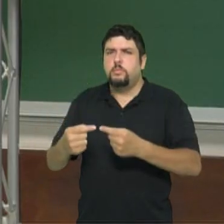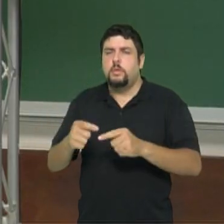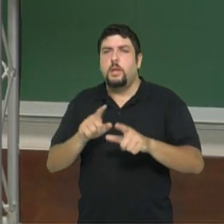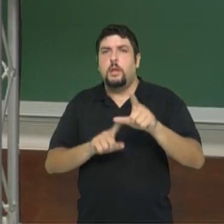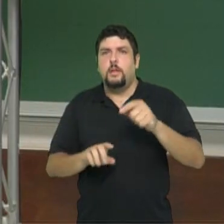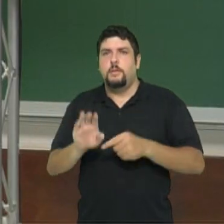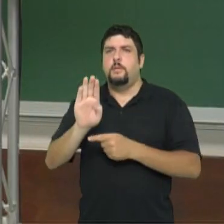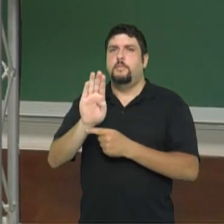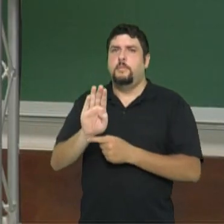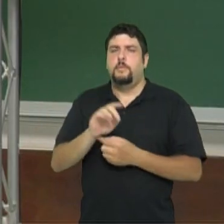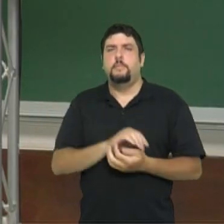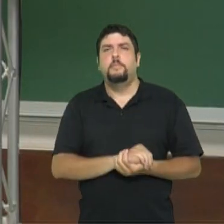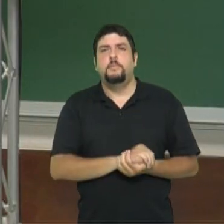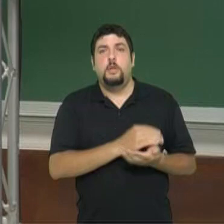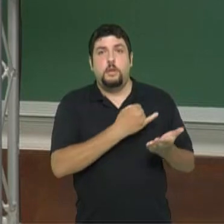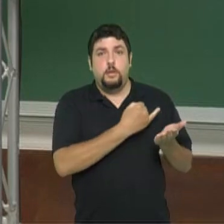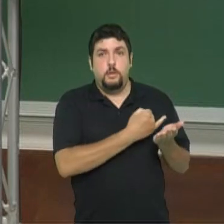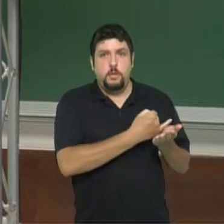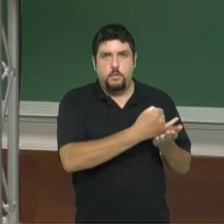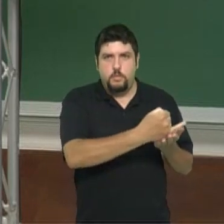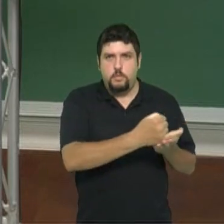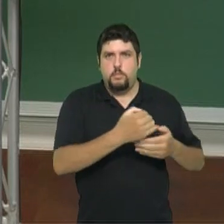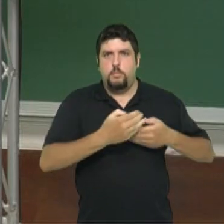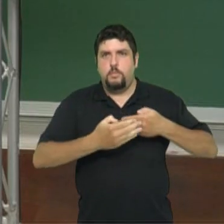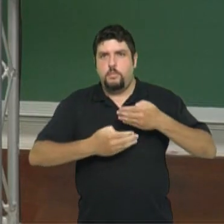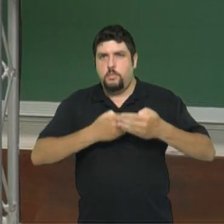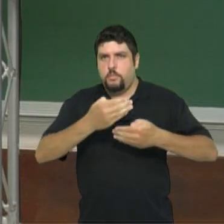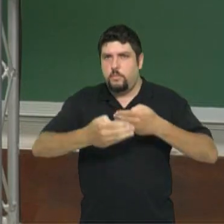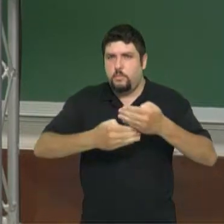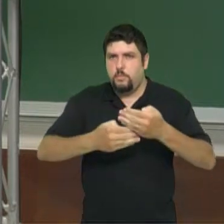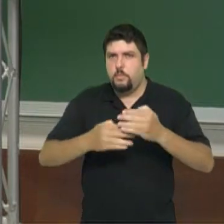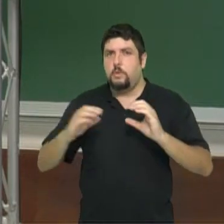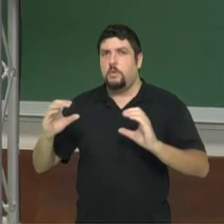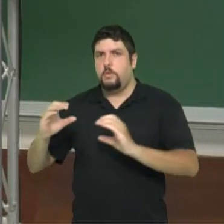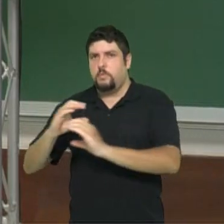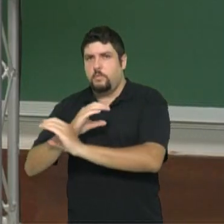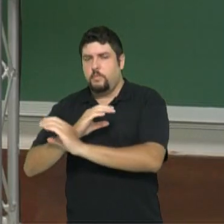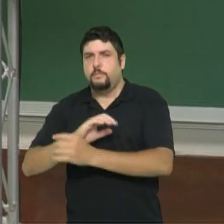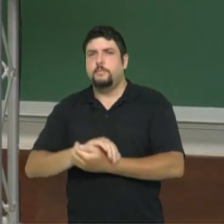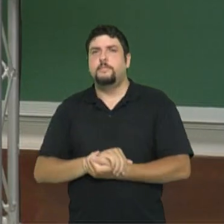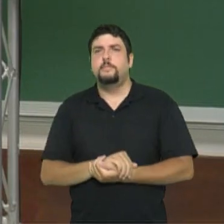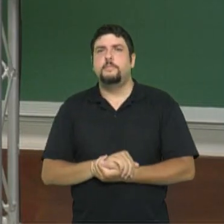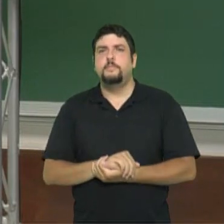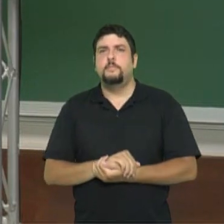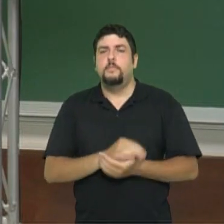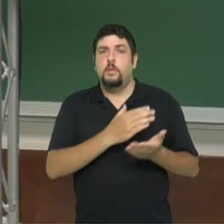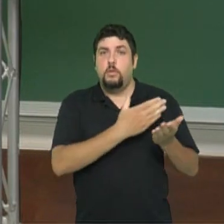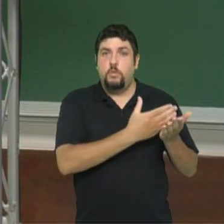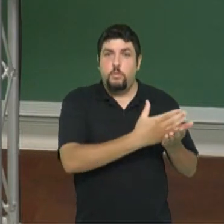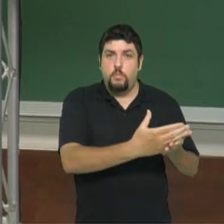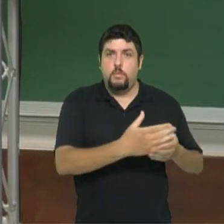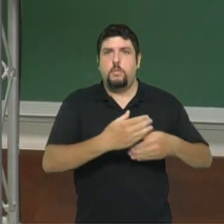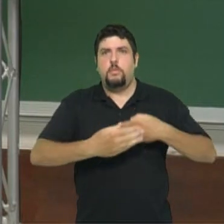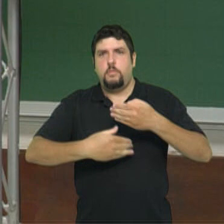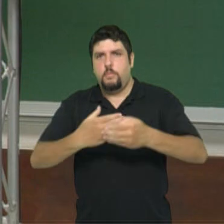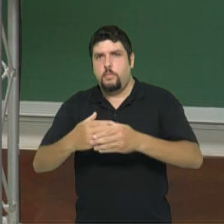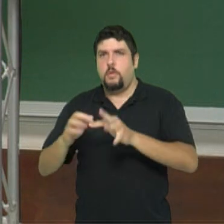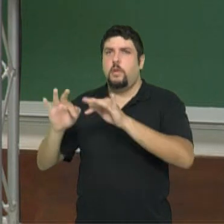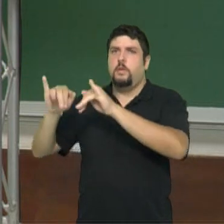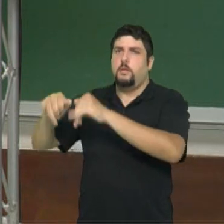B, introdução, desenvolvimento e conclusão. Começo, meio e fim,